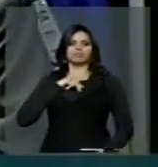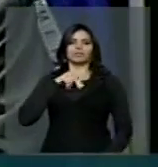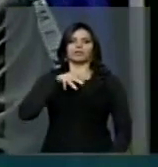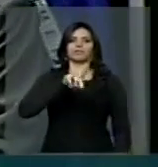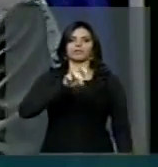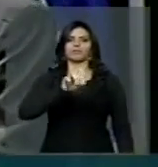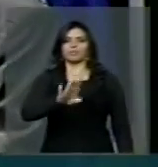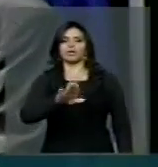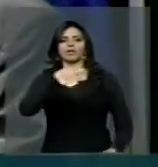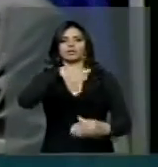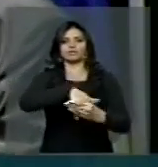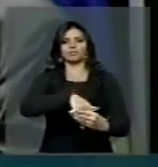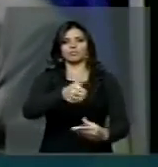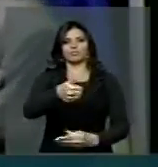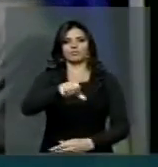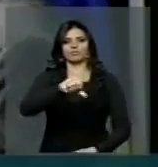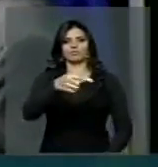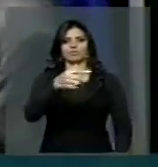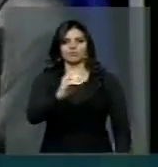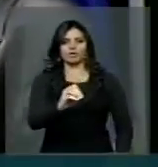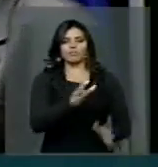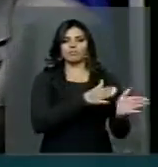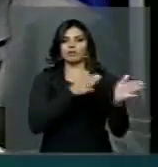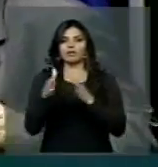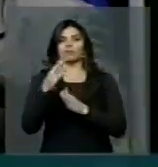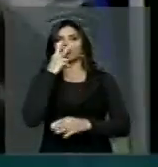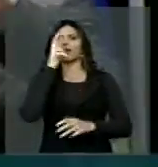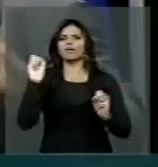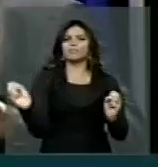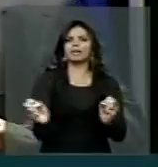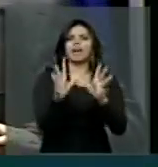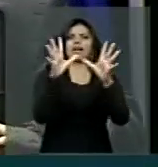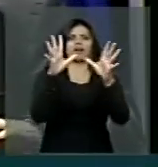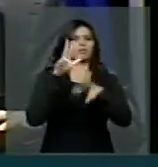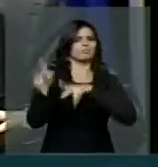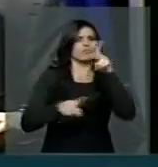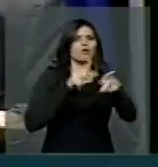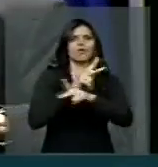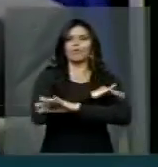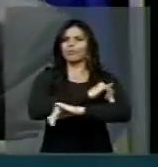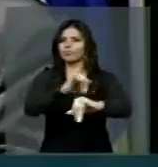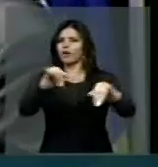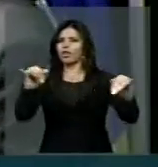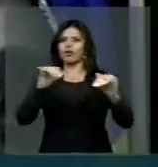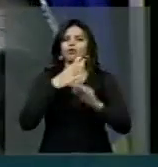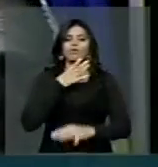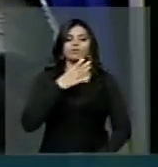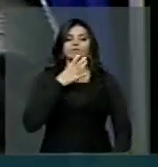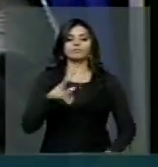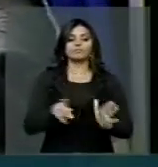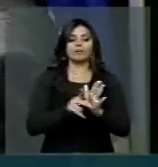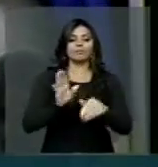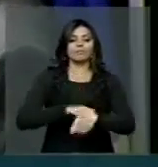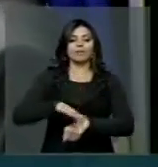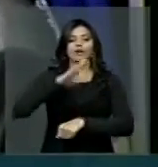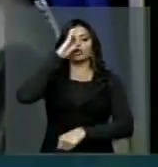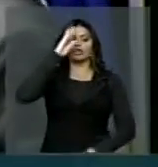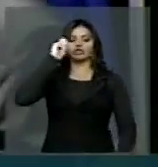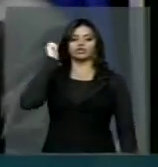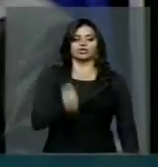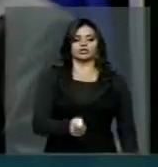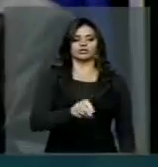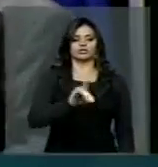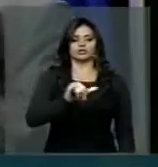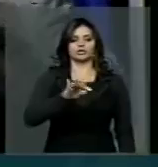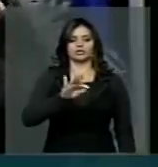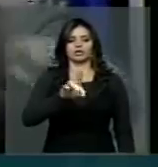MDB nas eleições de 70, período do milagre, da grande popularidade do maior ditador de todos